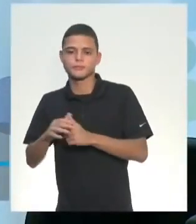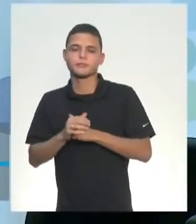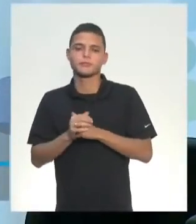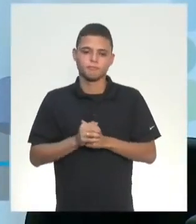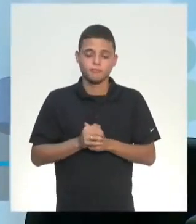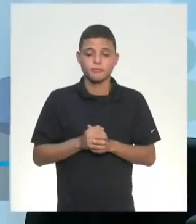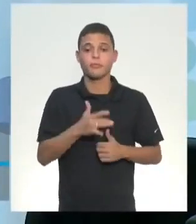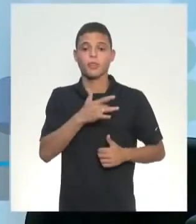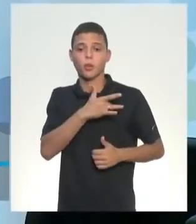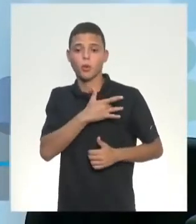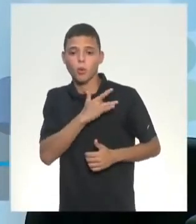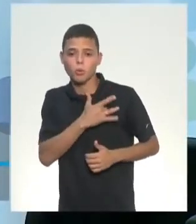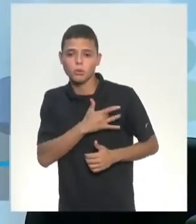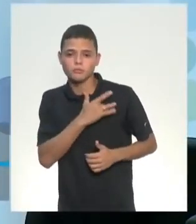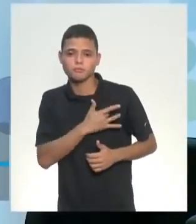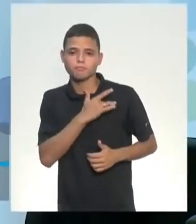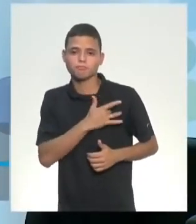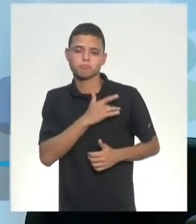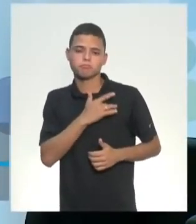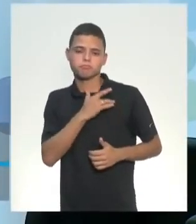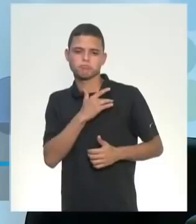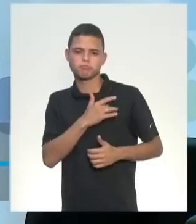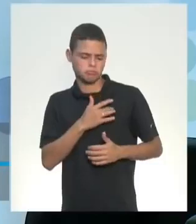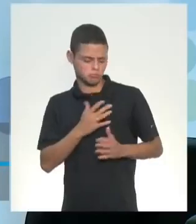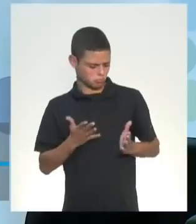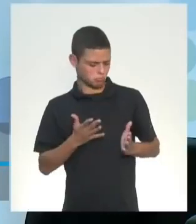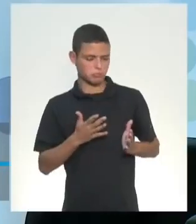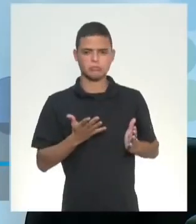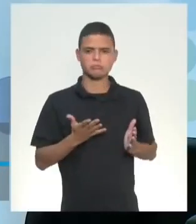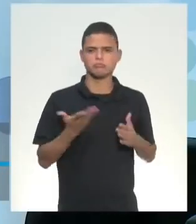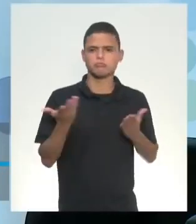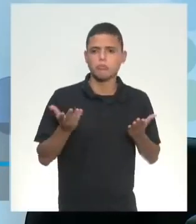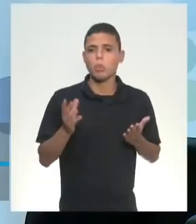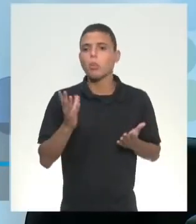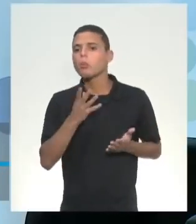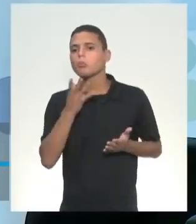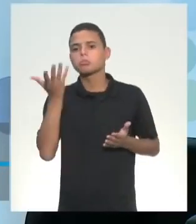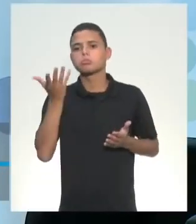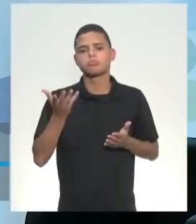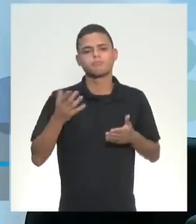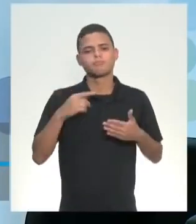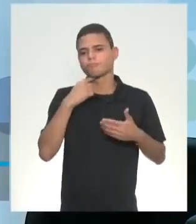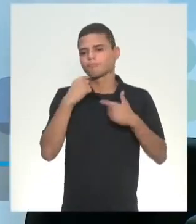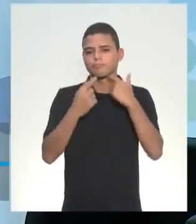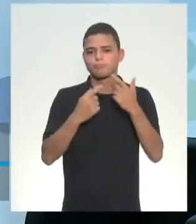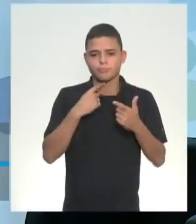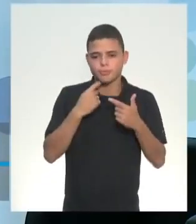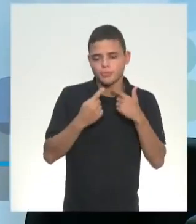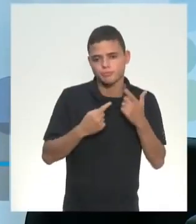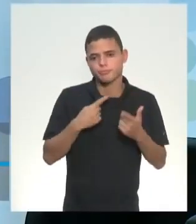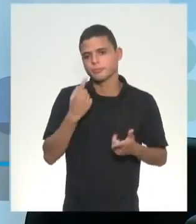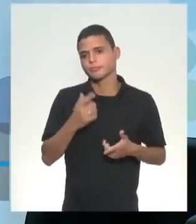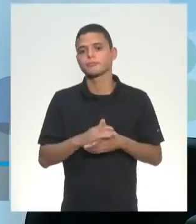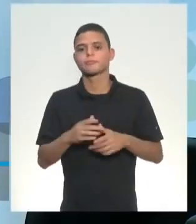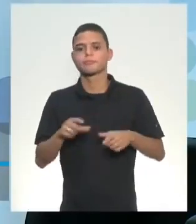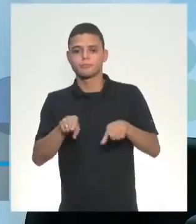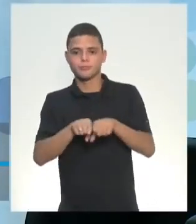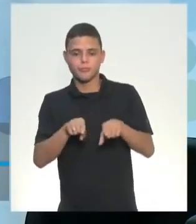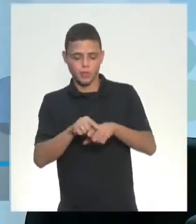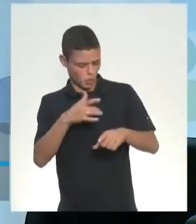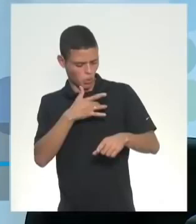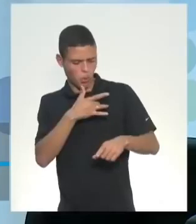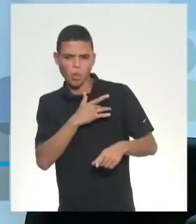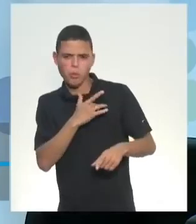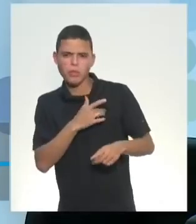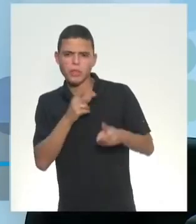servia mais, já não dava mais. Então ele já apresenta o romantismo como algo ultrapassado. Isso no